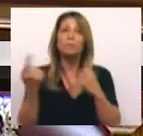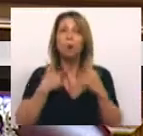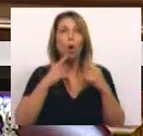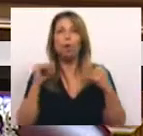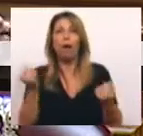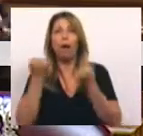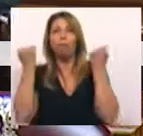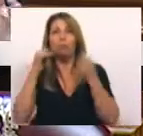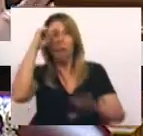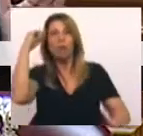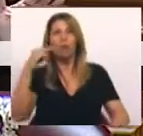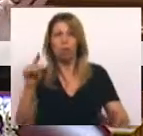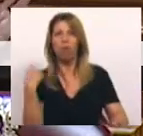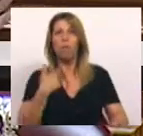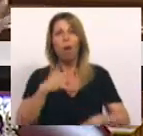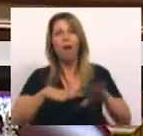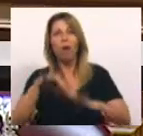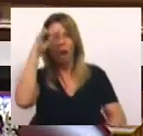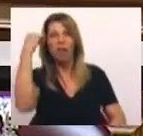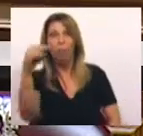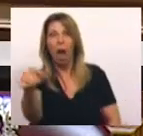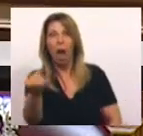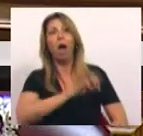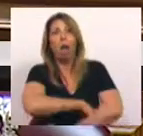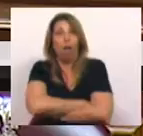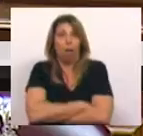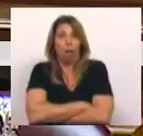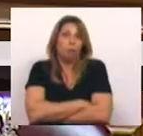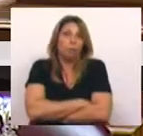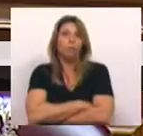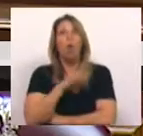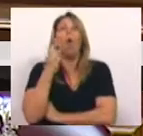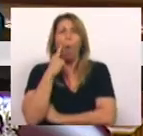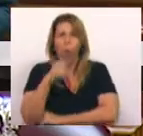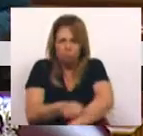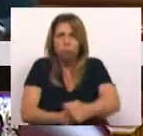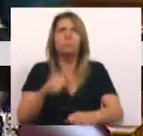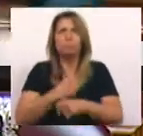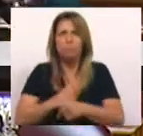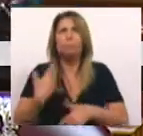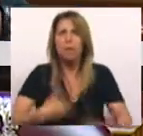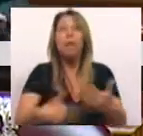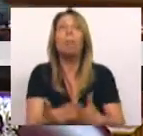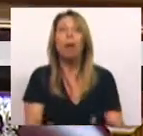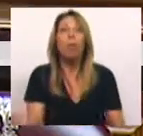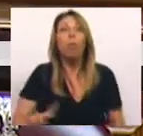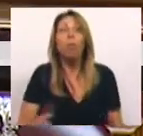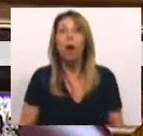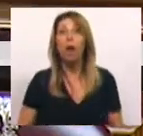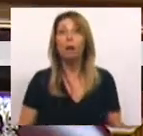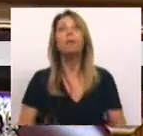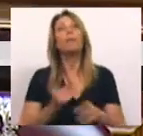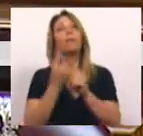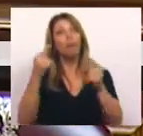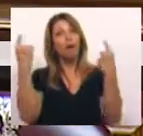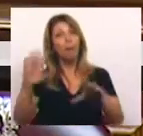cruzar os braços perante as dificuldades ou vamos ao trabalho? Para além disso, consideramos que há um processo na